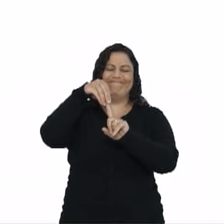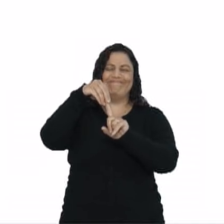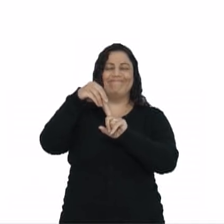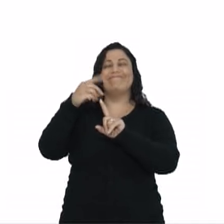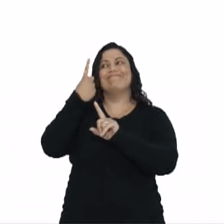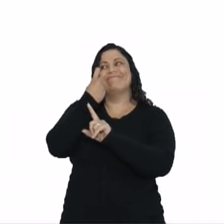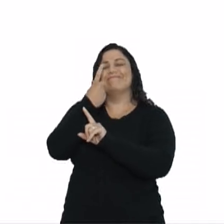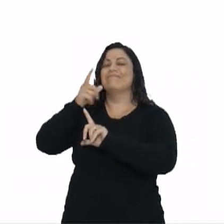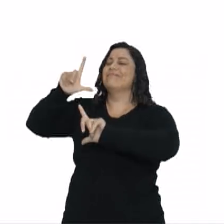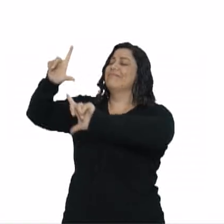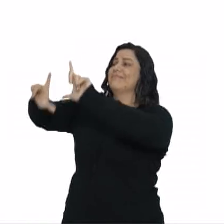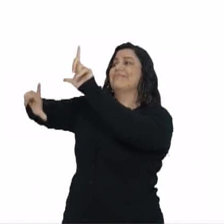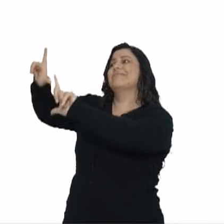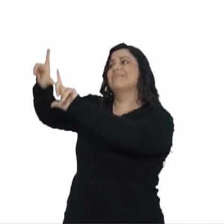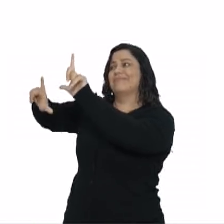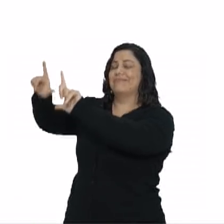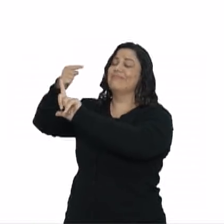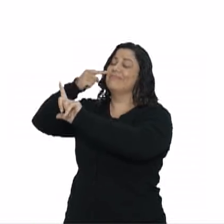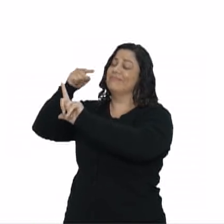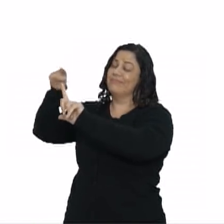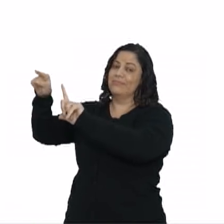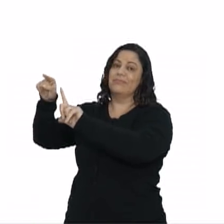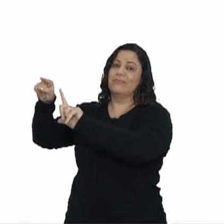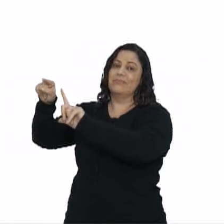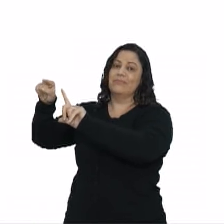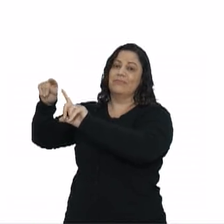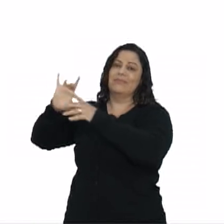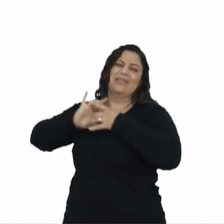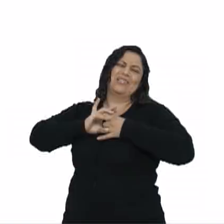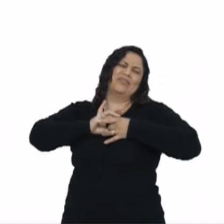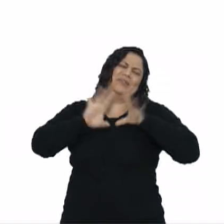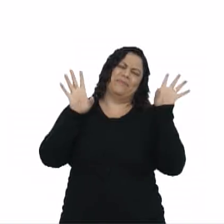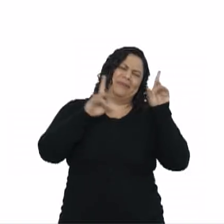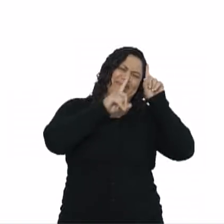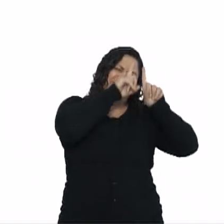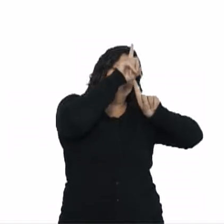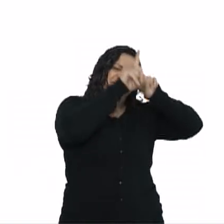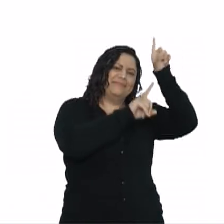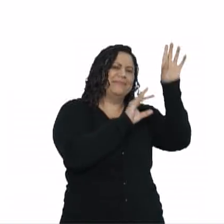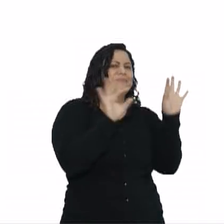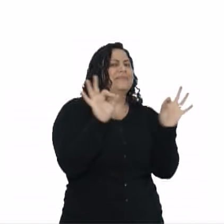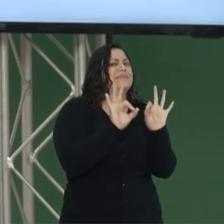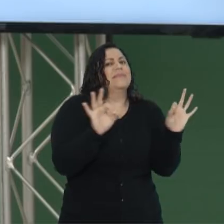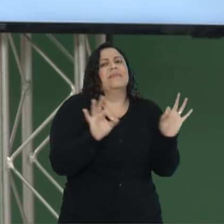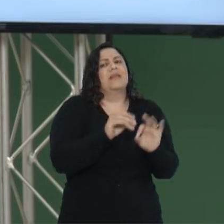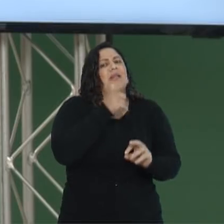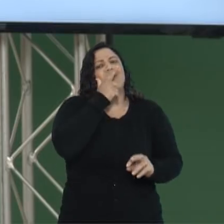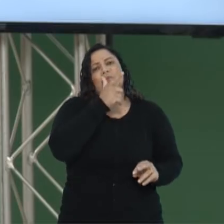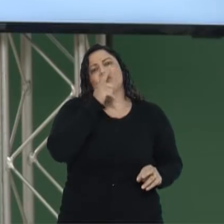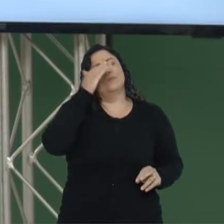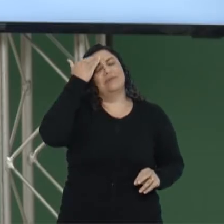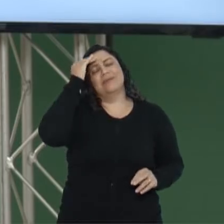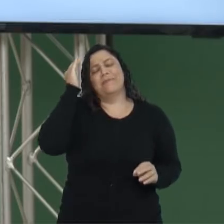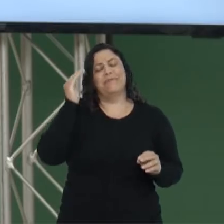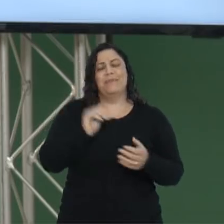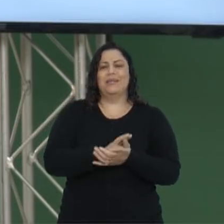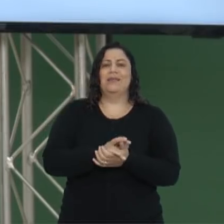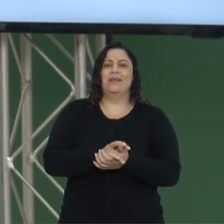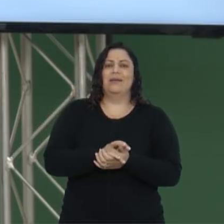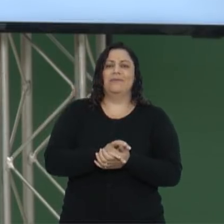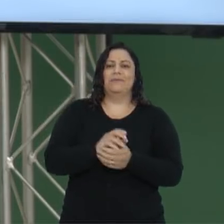havia liberdade para criar com outras atividades. Ele não tinha, ele não conseguia, ele não sabia, ele ficava ali preso à